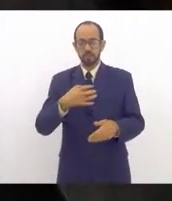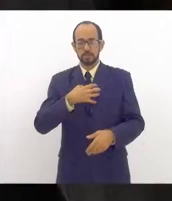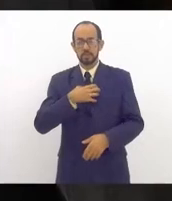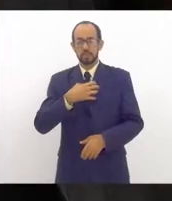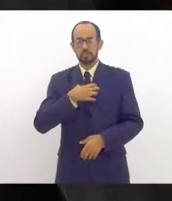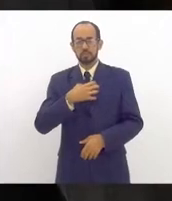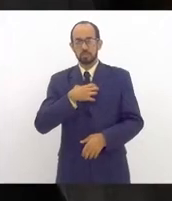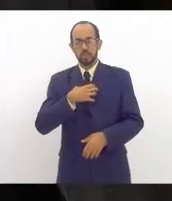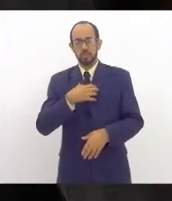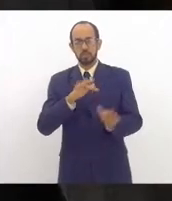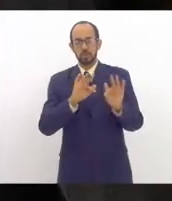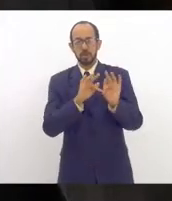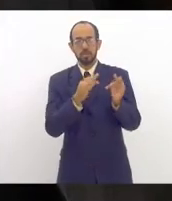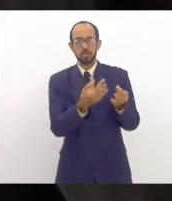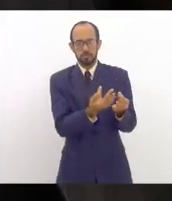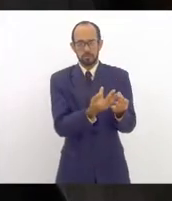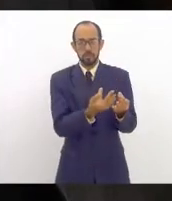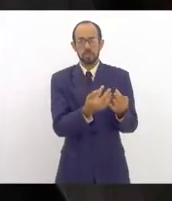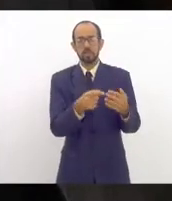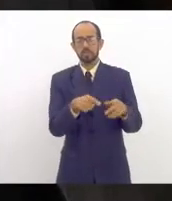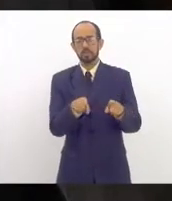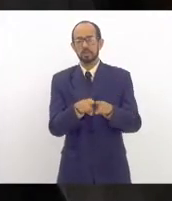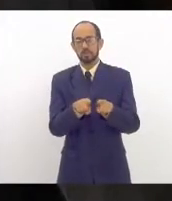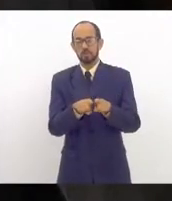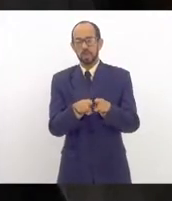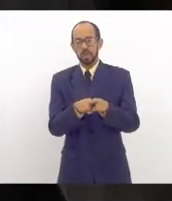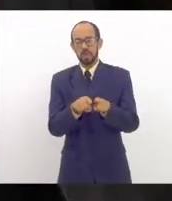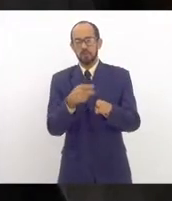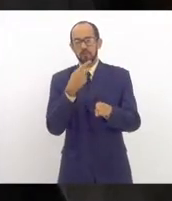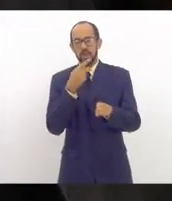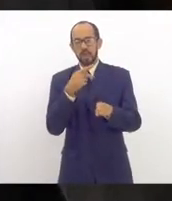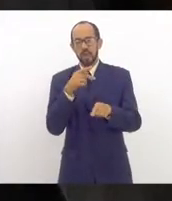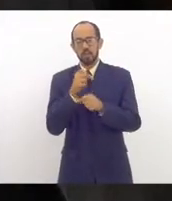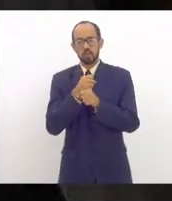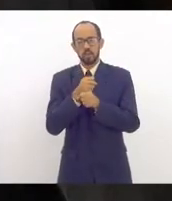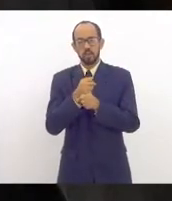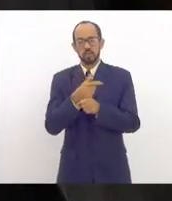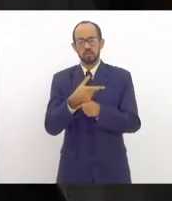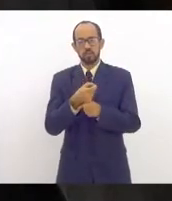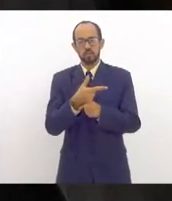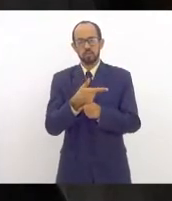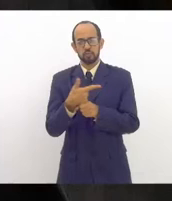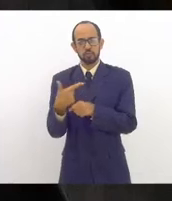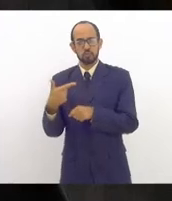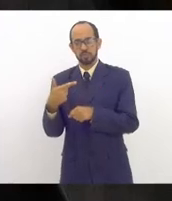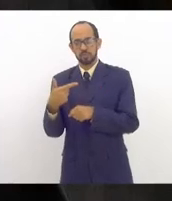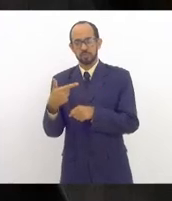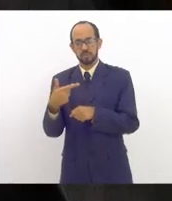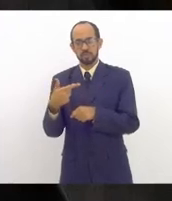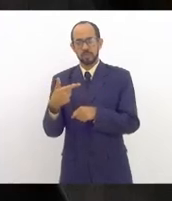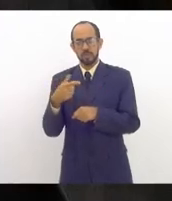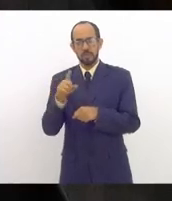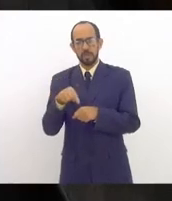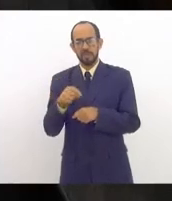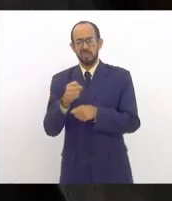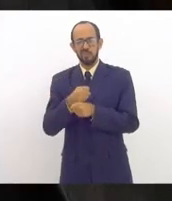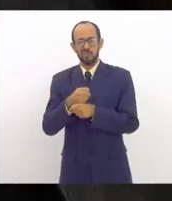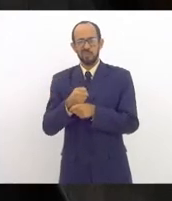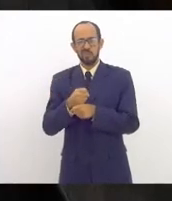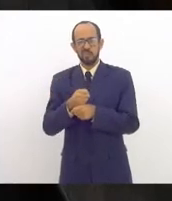Aos familiares e dizer que este ano de 22 tem sido um ano de